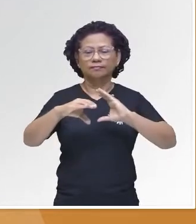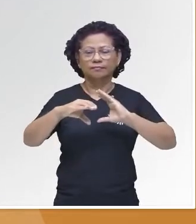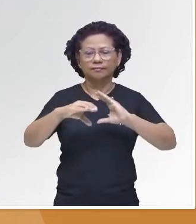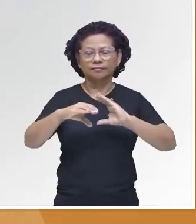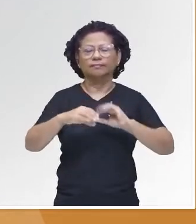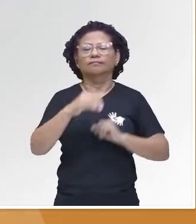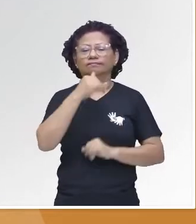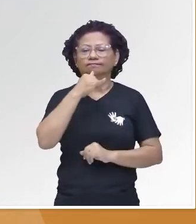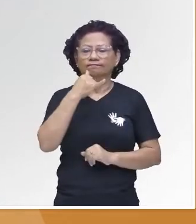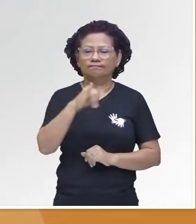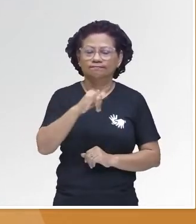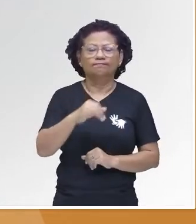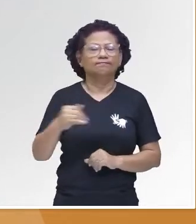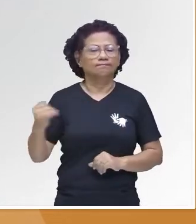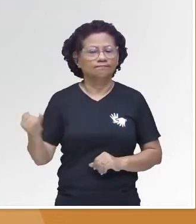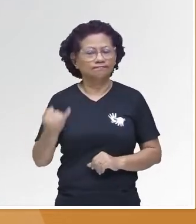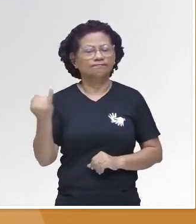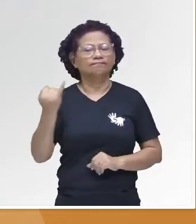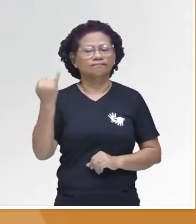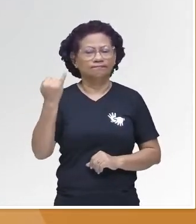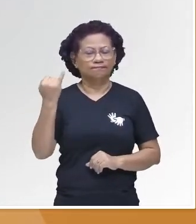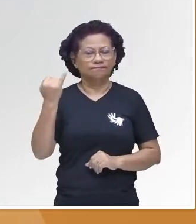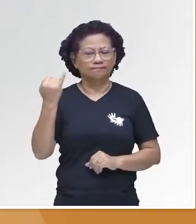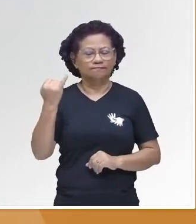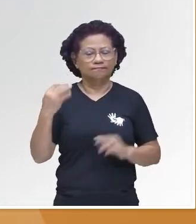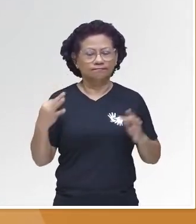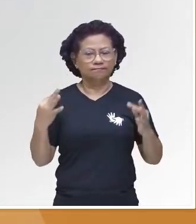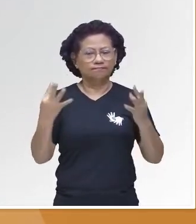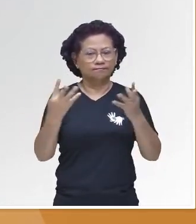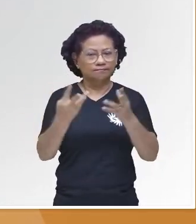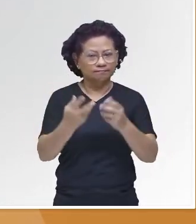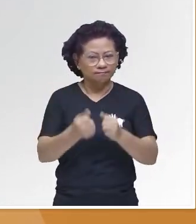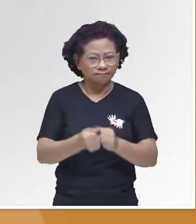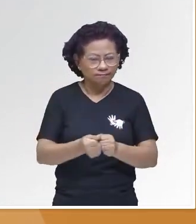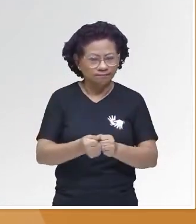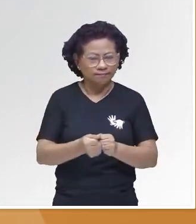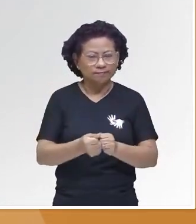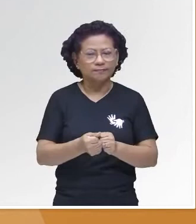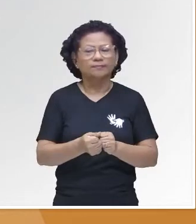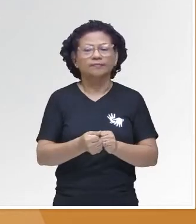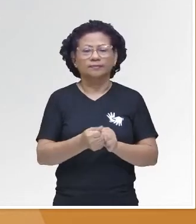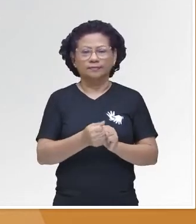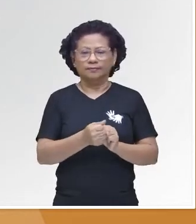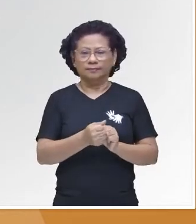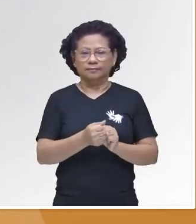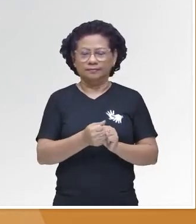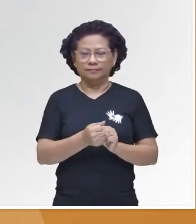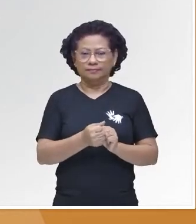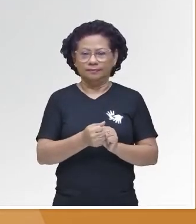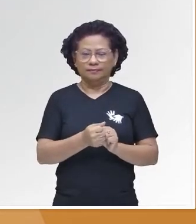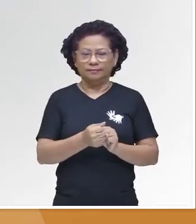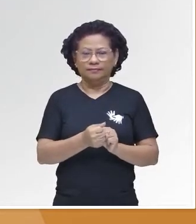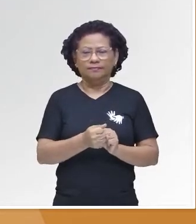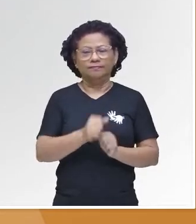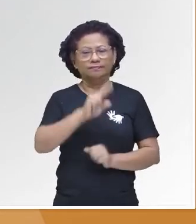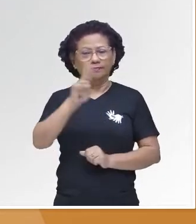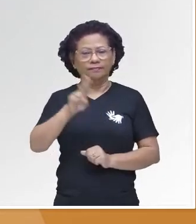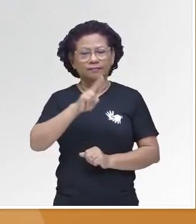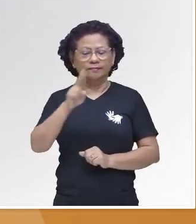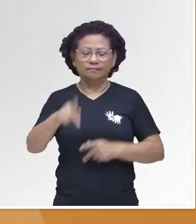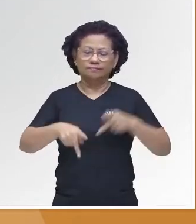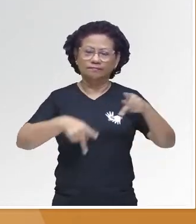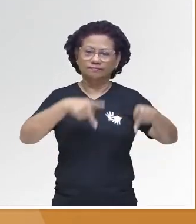sejam eficientes. Tudo isso, claro, né, por conta da população,